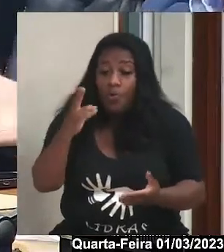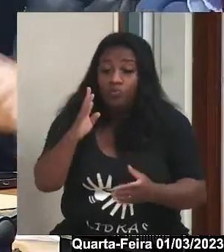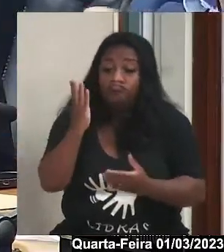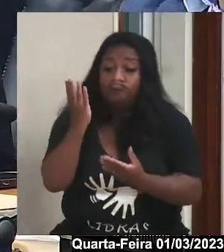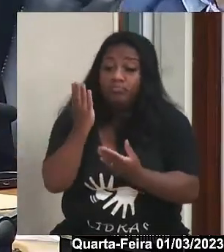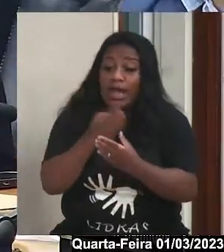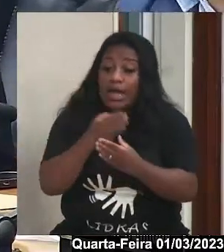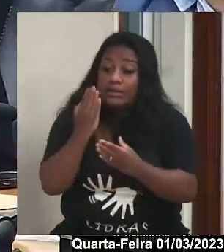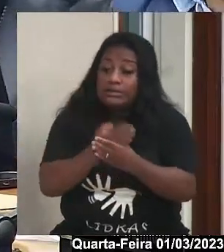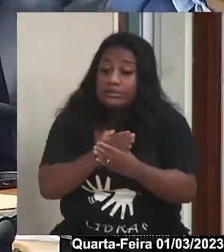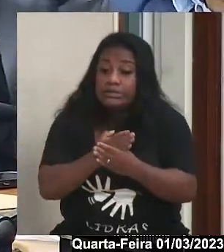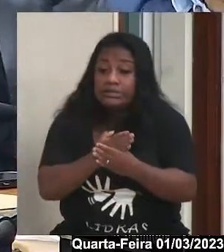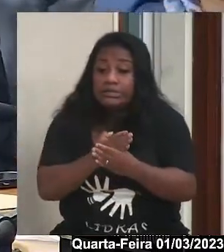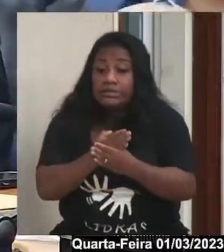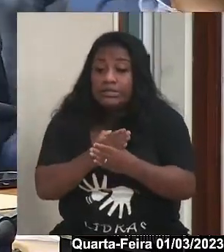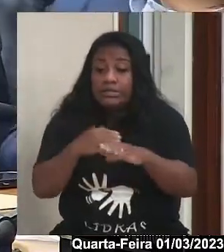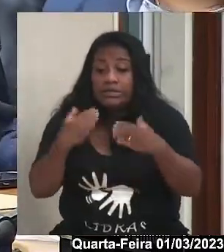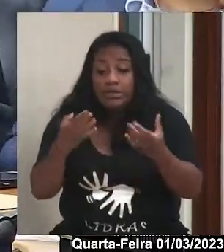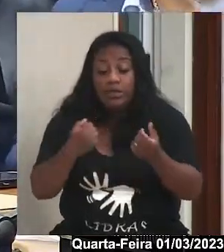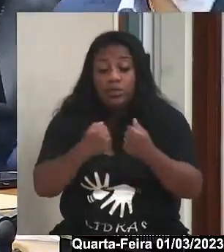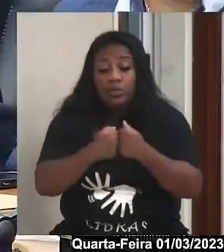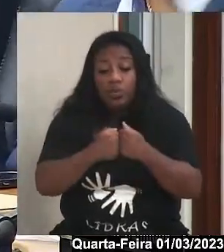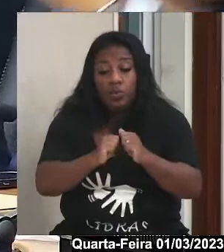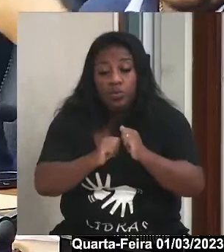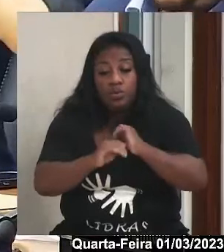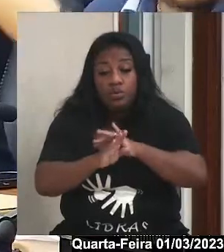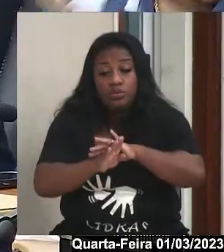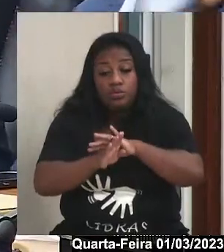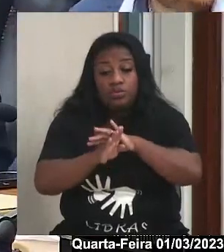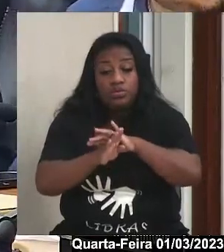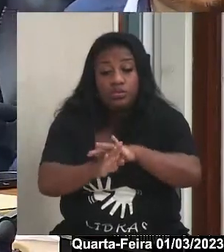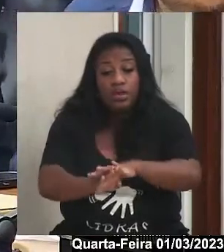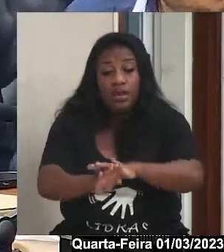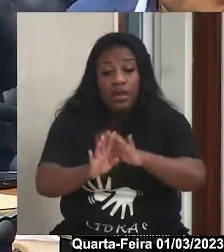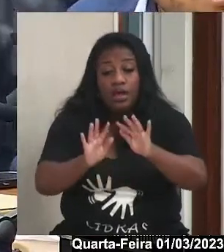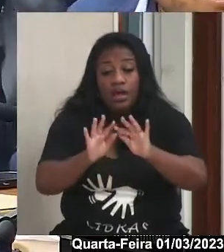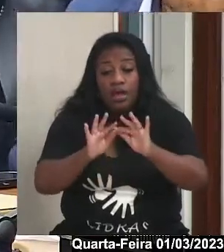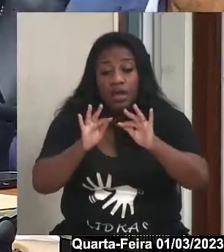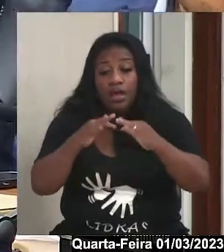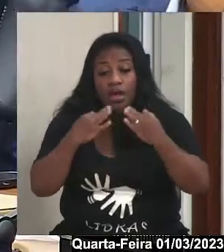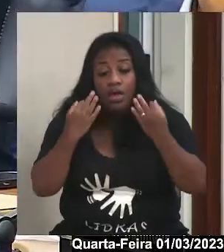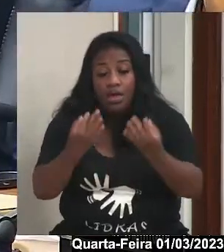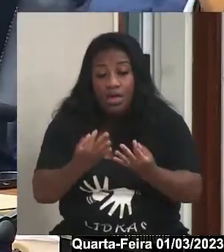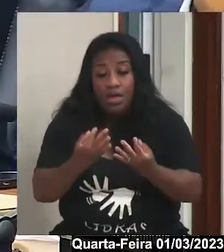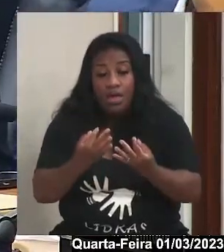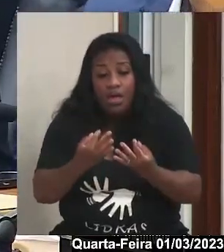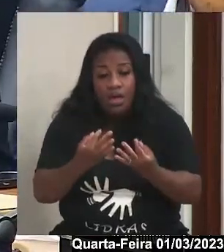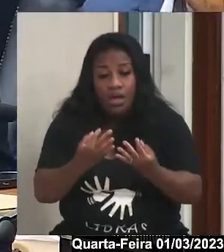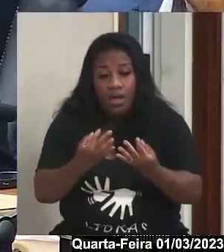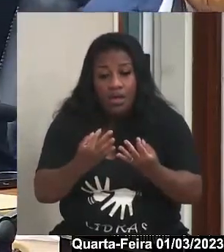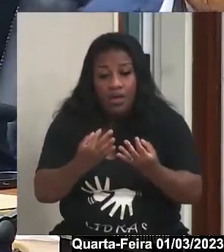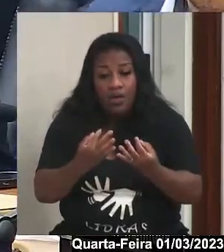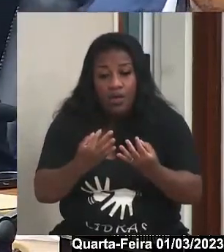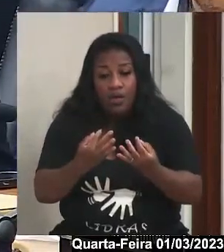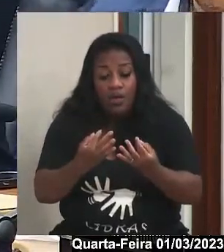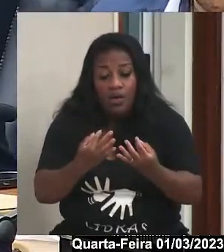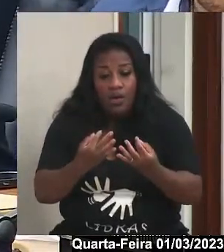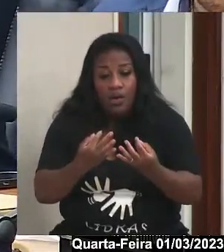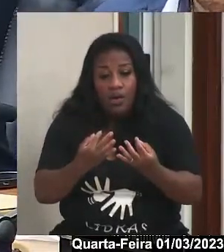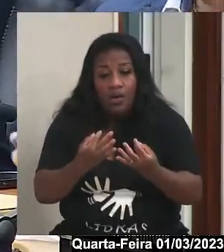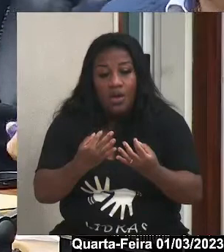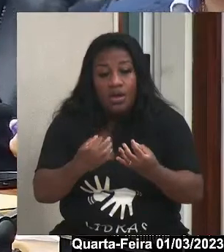táxi, mas esse ônibus ajudaria e muito essa família a levar o seu pertence até lá. Fora